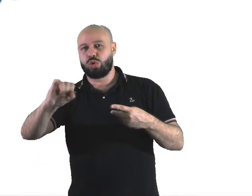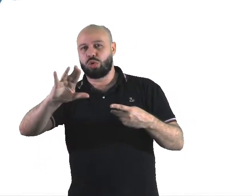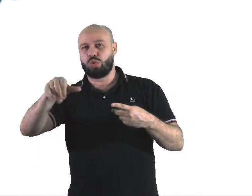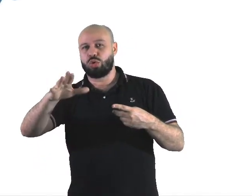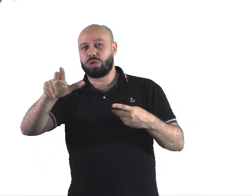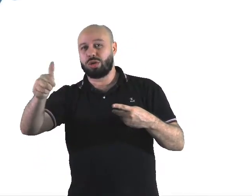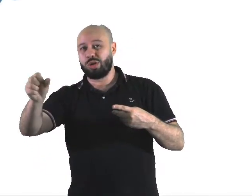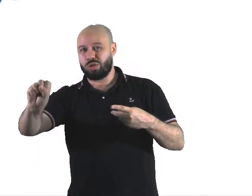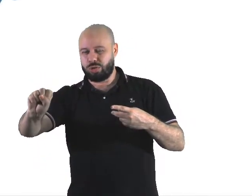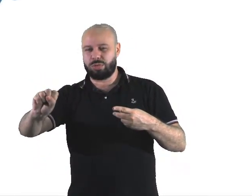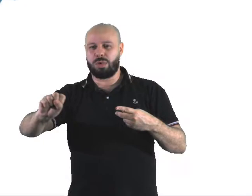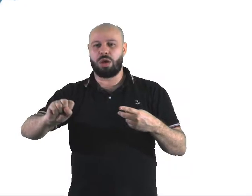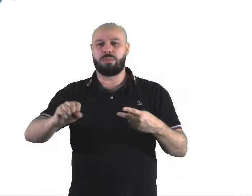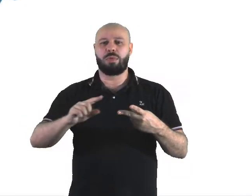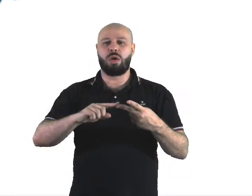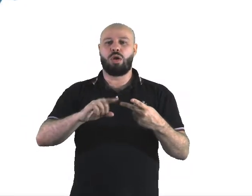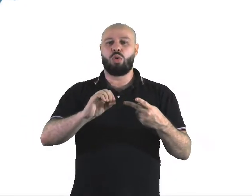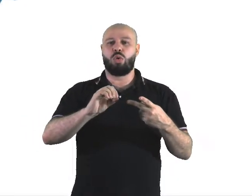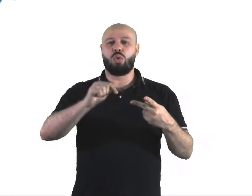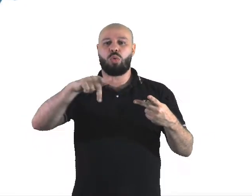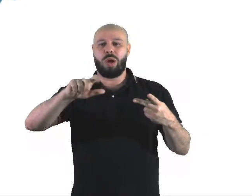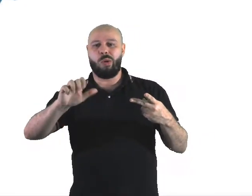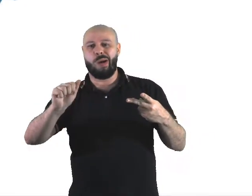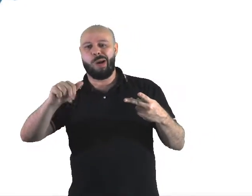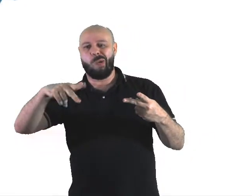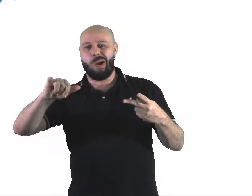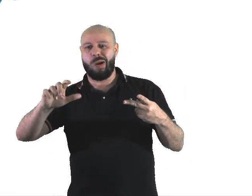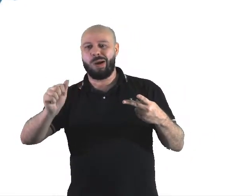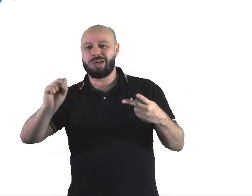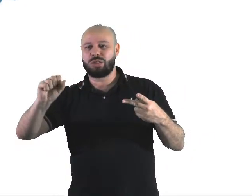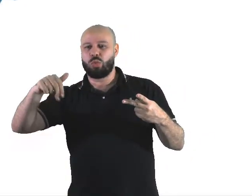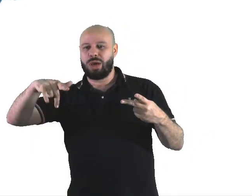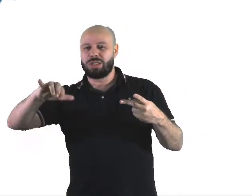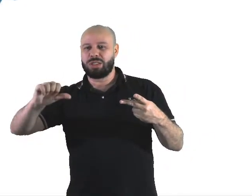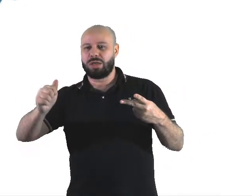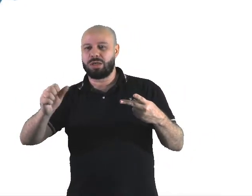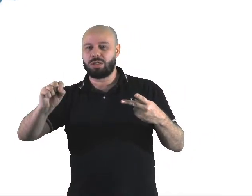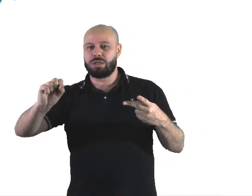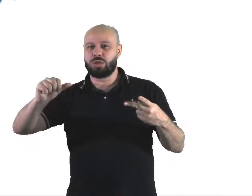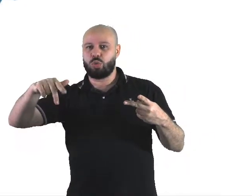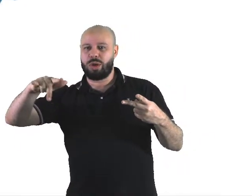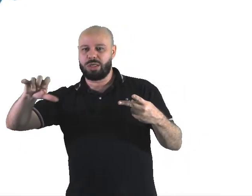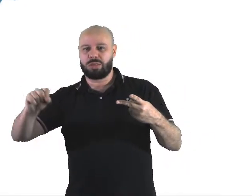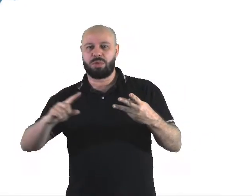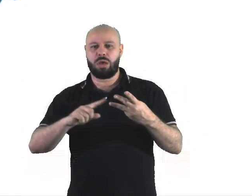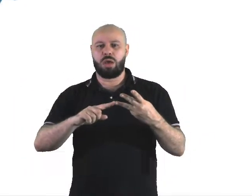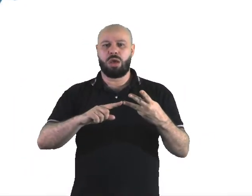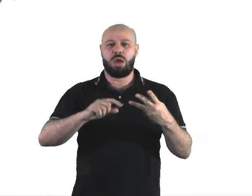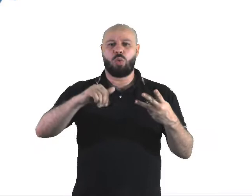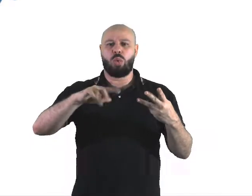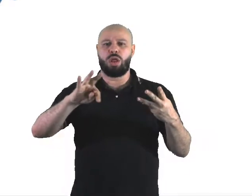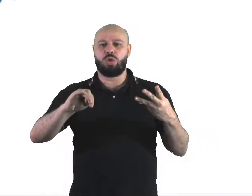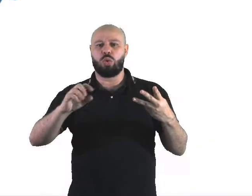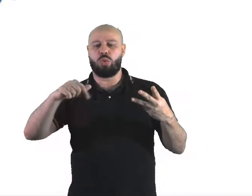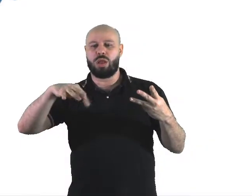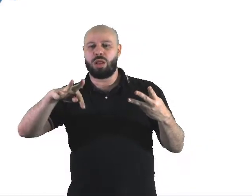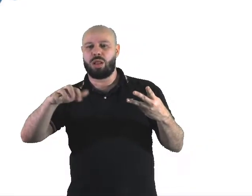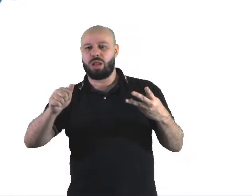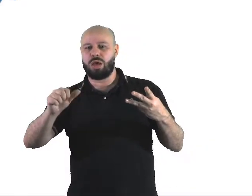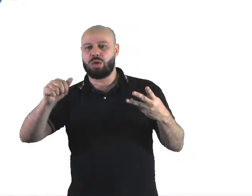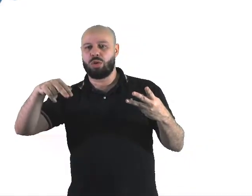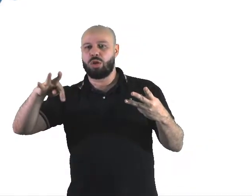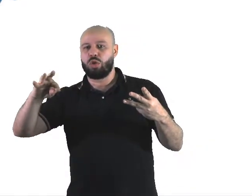plural. O qual, a qual, os quais, as quais, e quanto, quanta, quantos